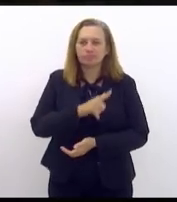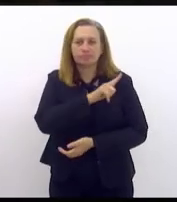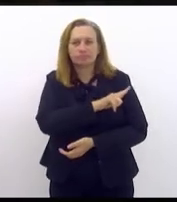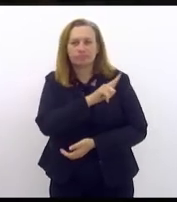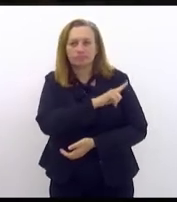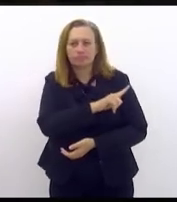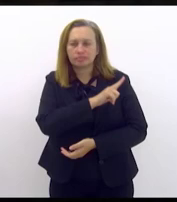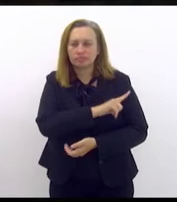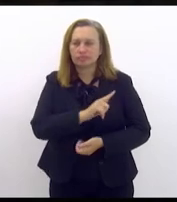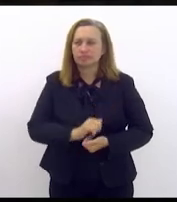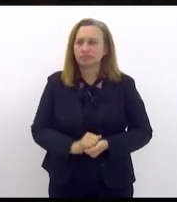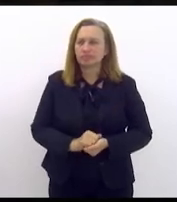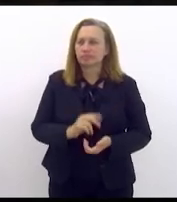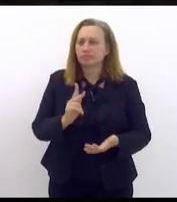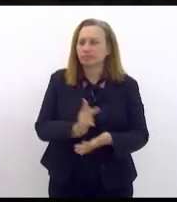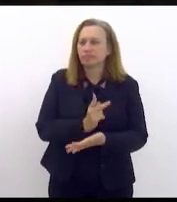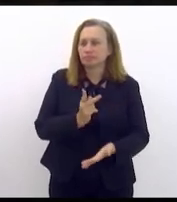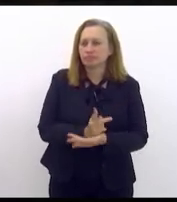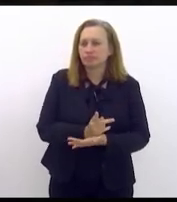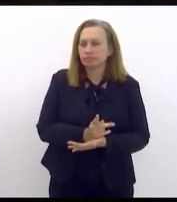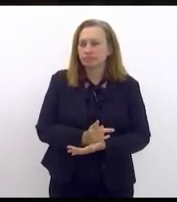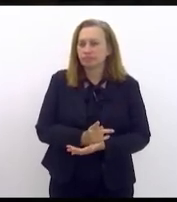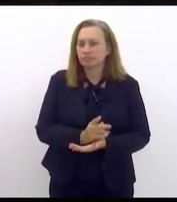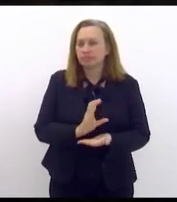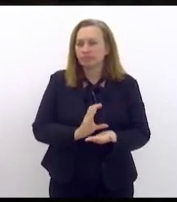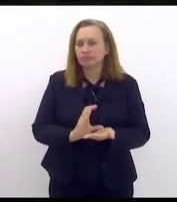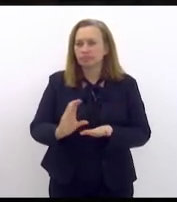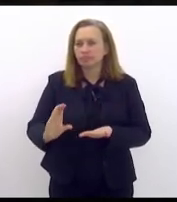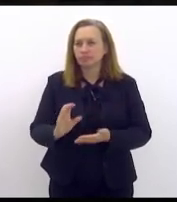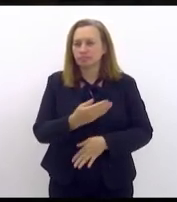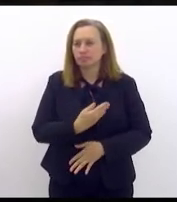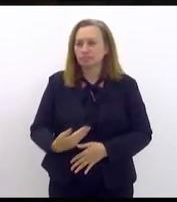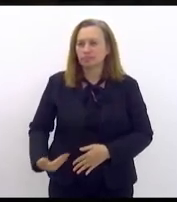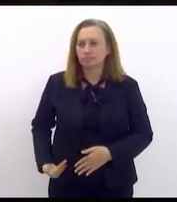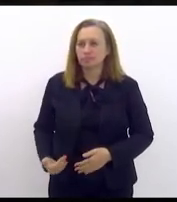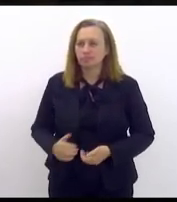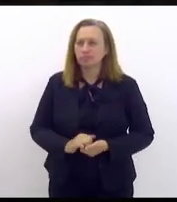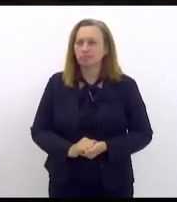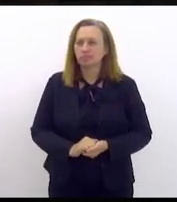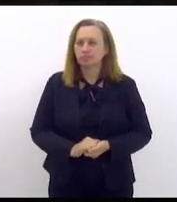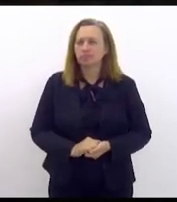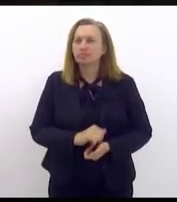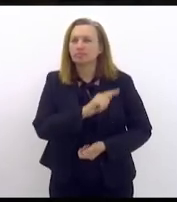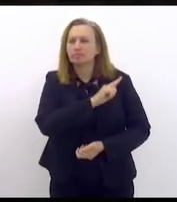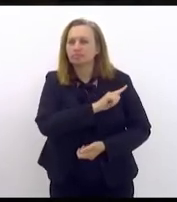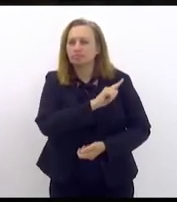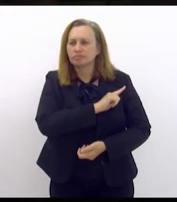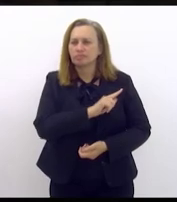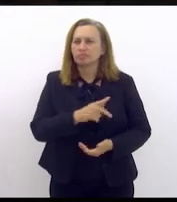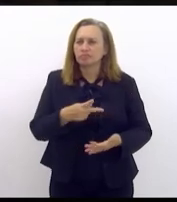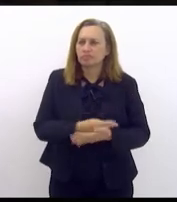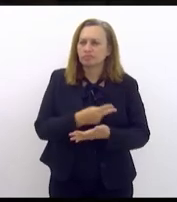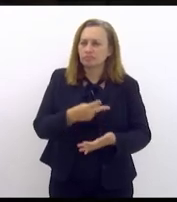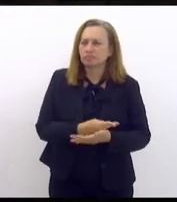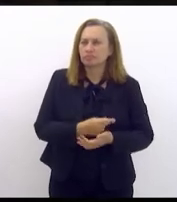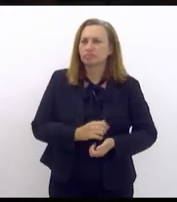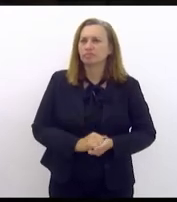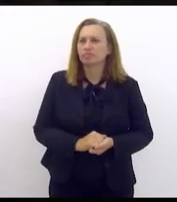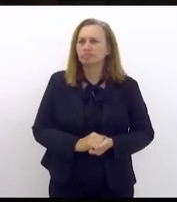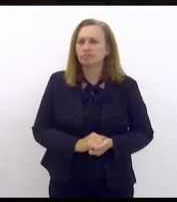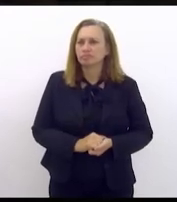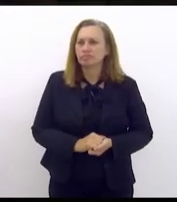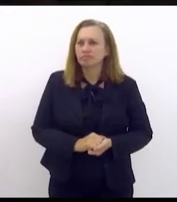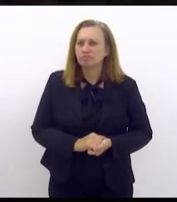nós consideramos ineficaz dos recursos públicos. Repito, essa gestão ineficaz dos recursos públicos